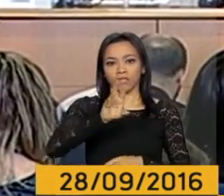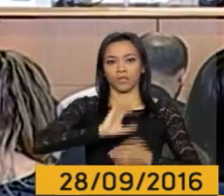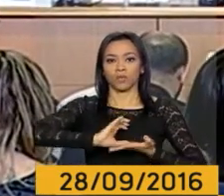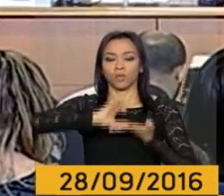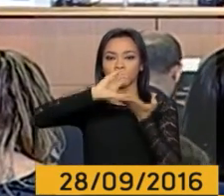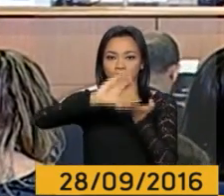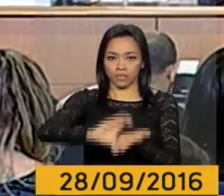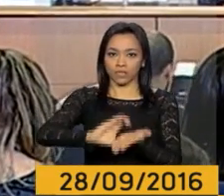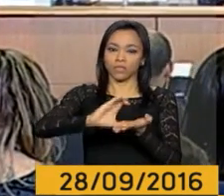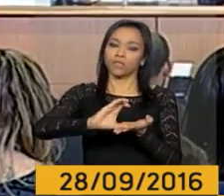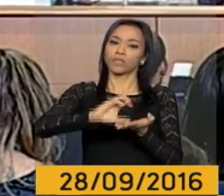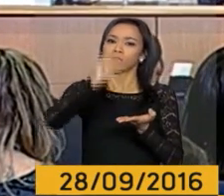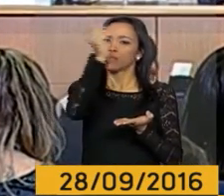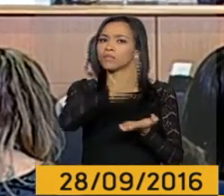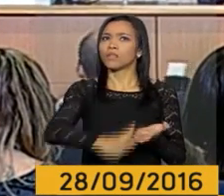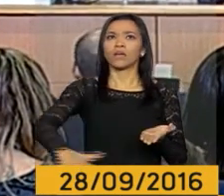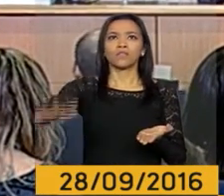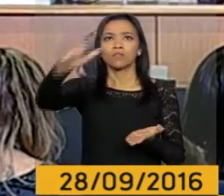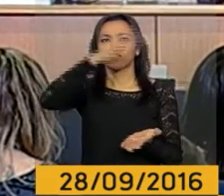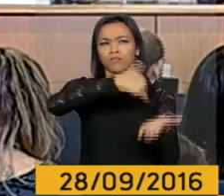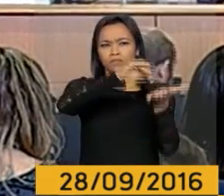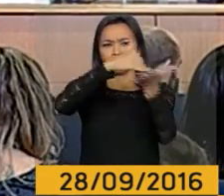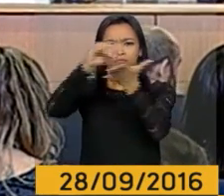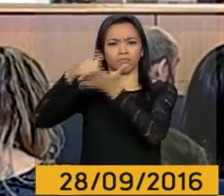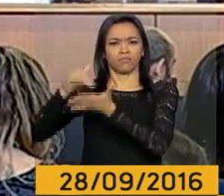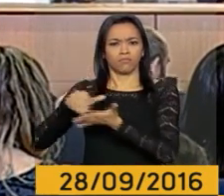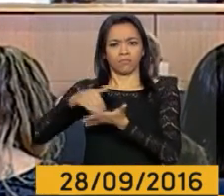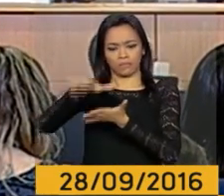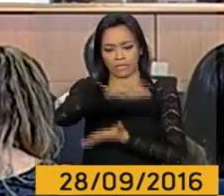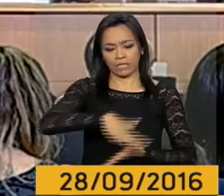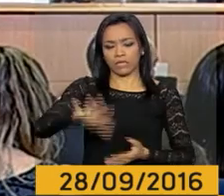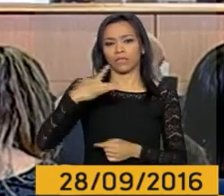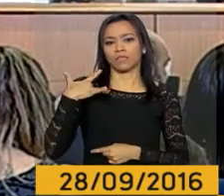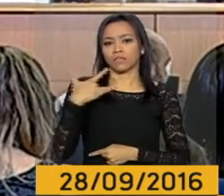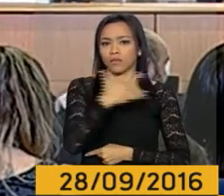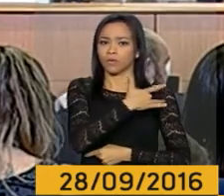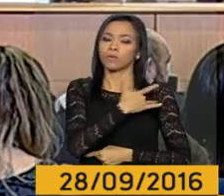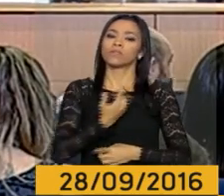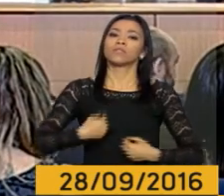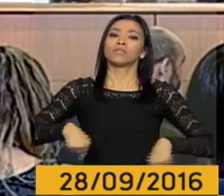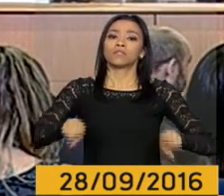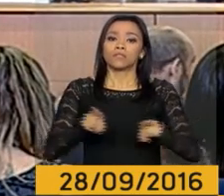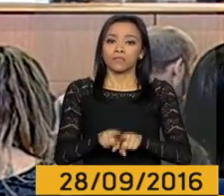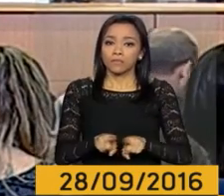nacional de secretários de saúde é também